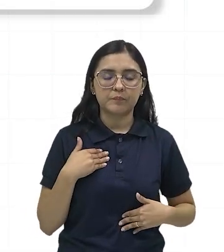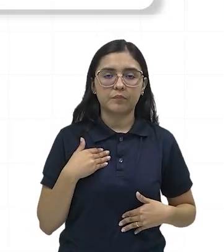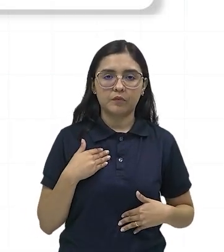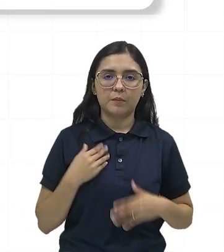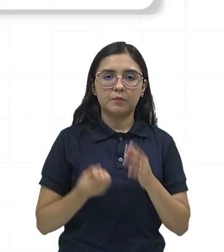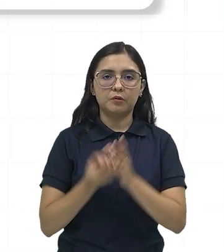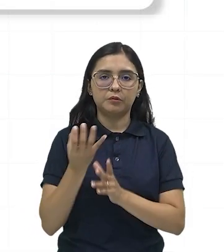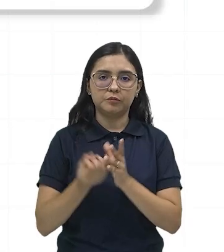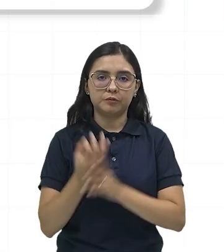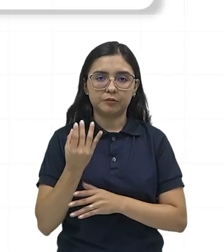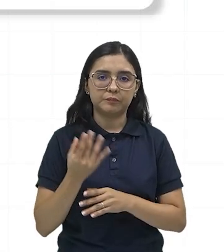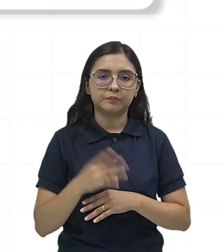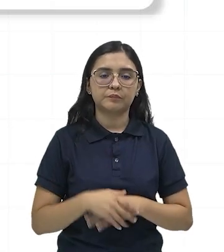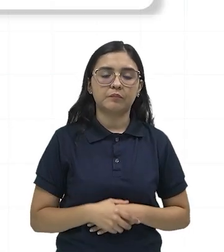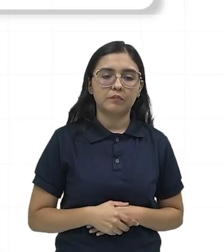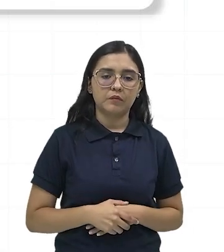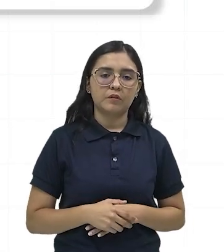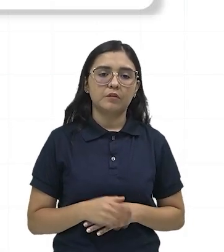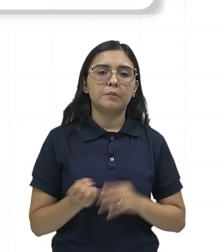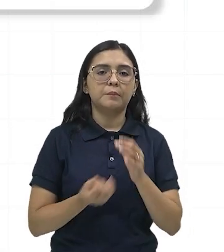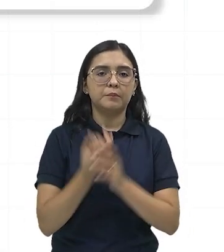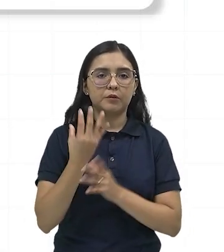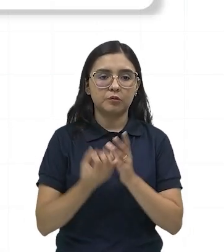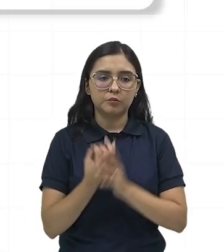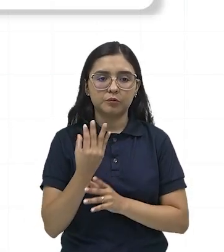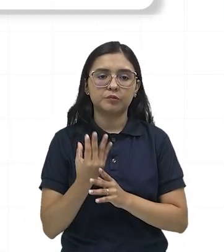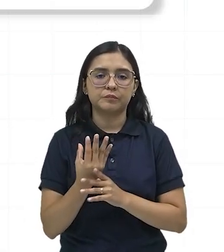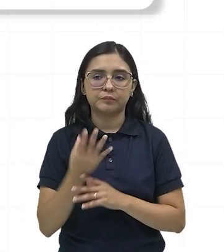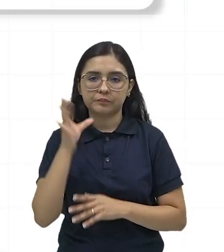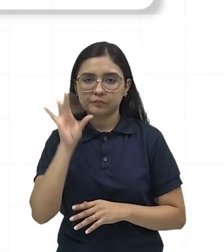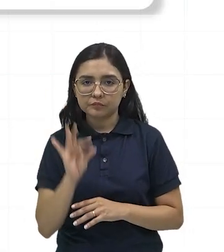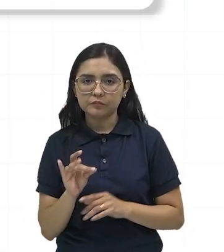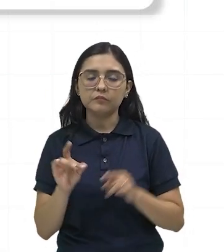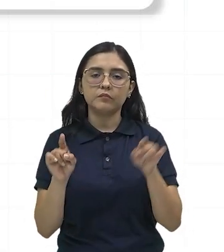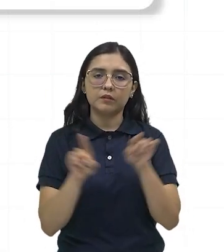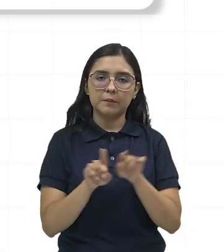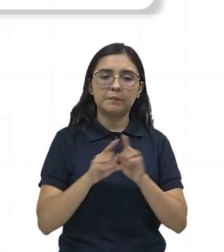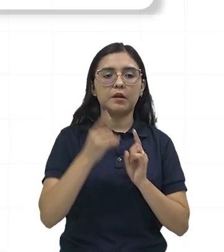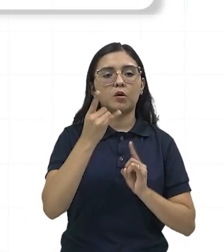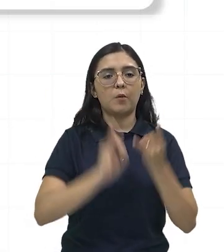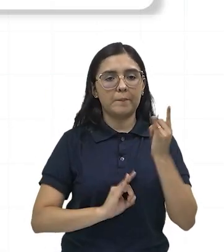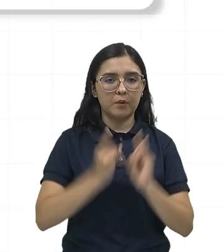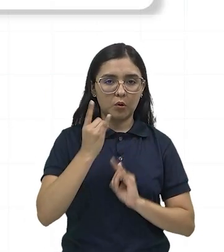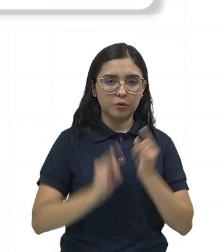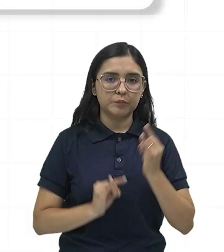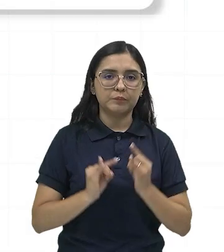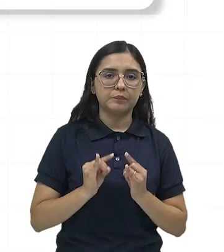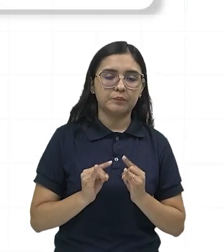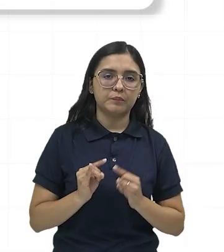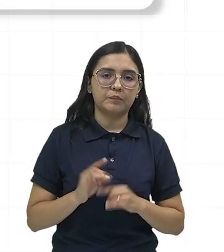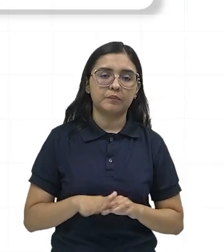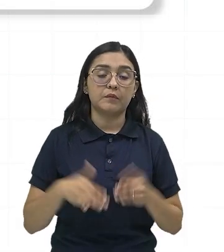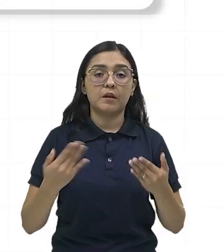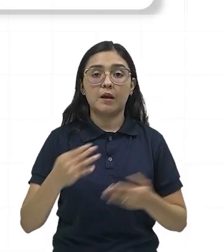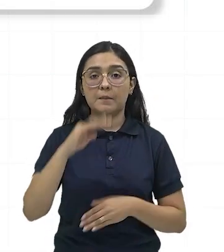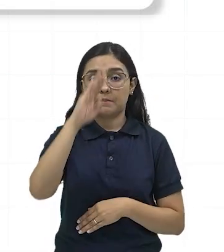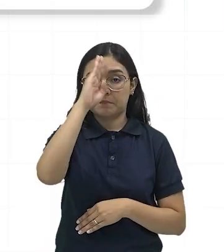seja, produz tanto secreções como hormônios. E o principal exemplo